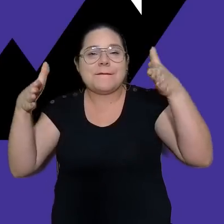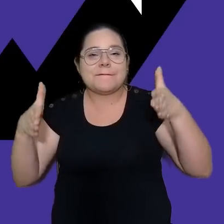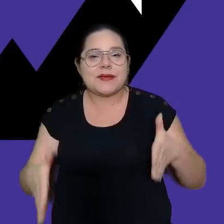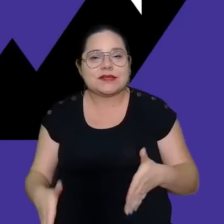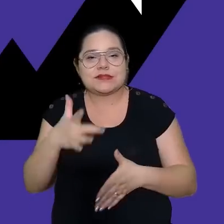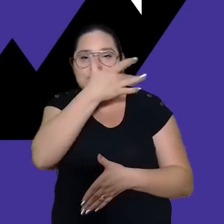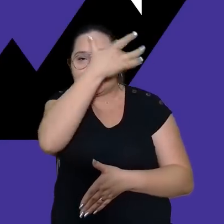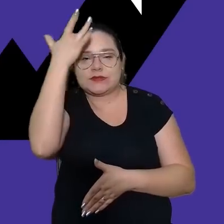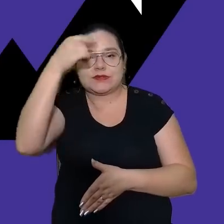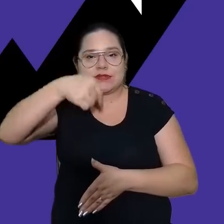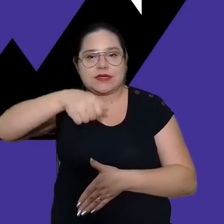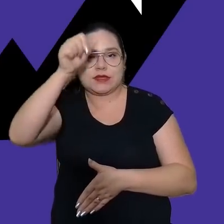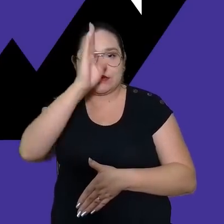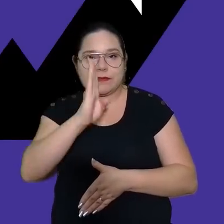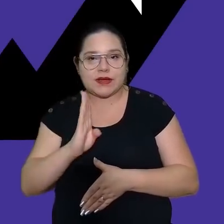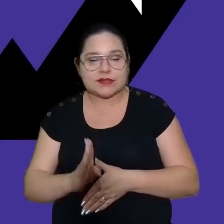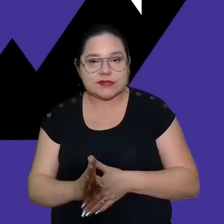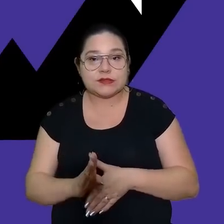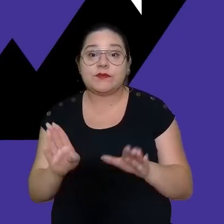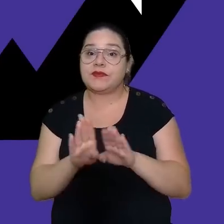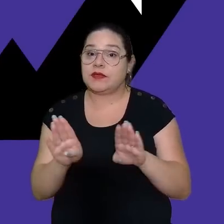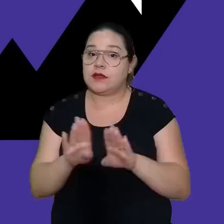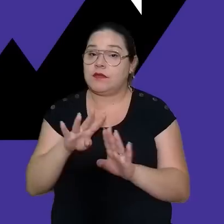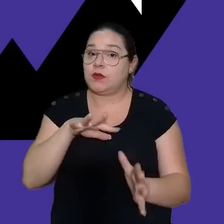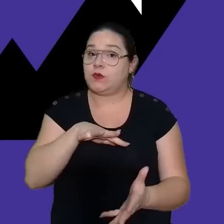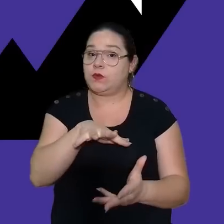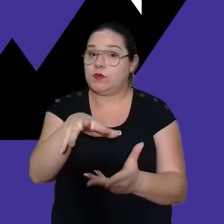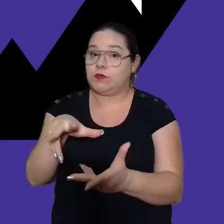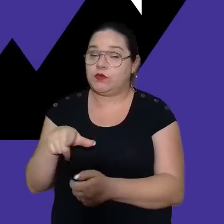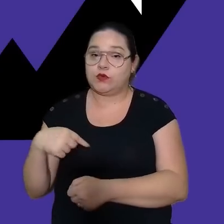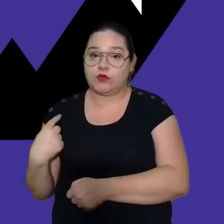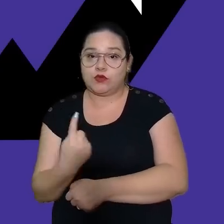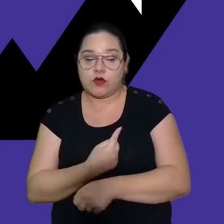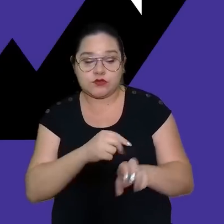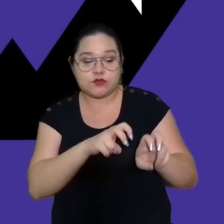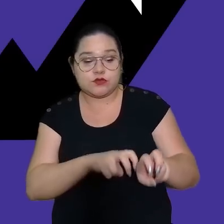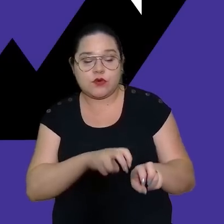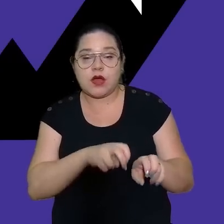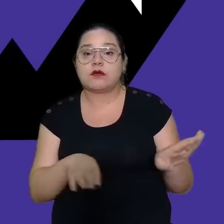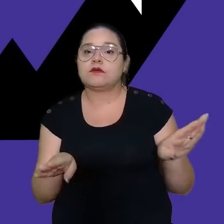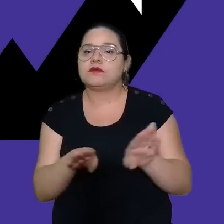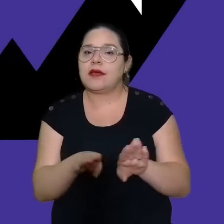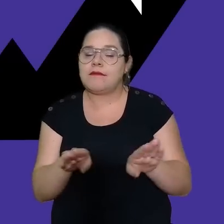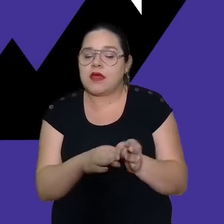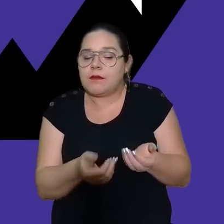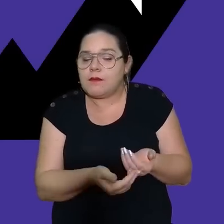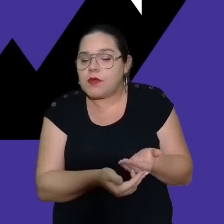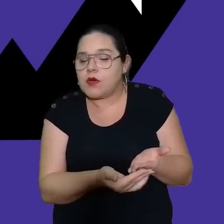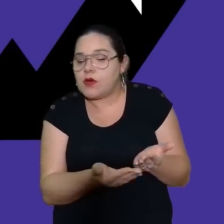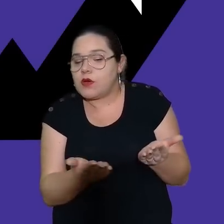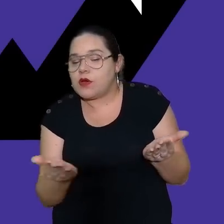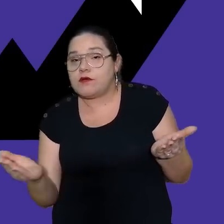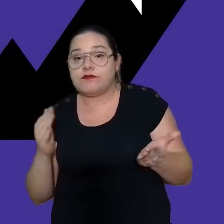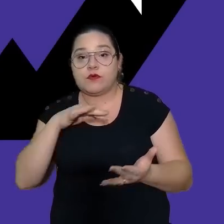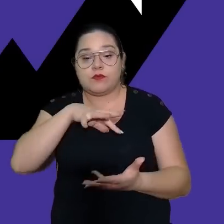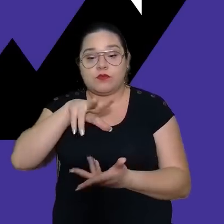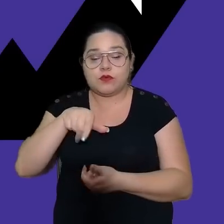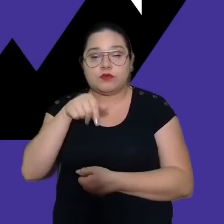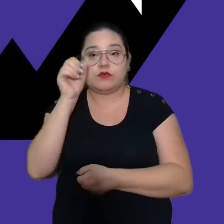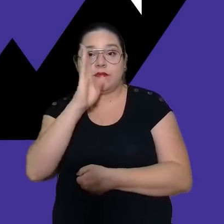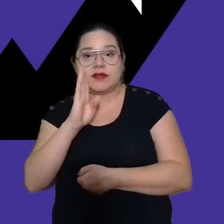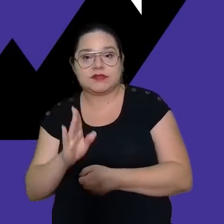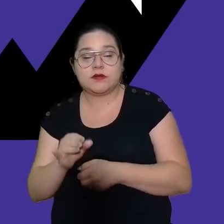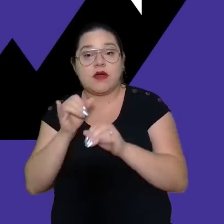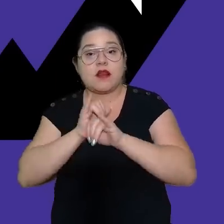em especial, e do mundo, a gente também prove o mundo e o Brasil com energia